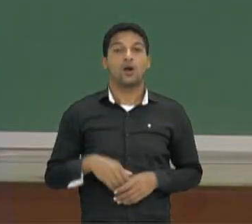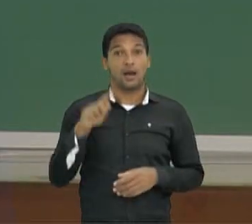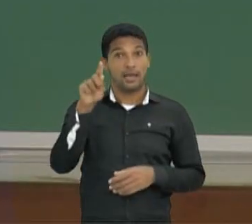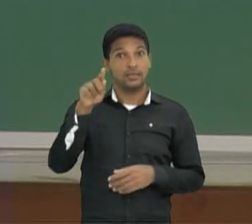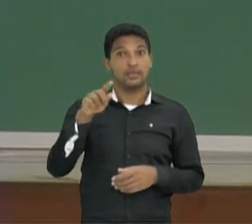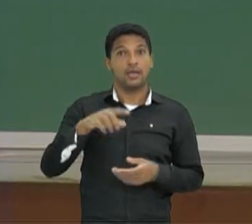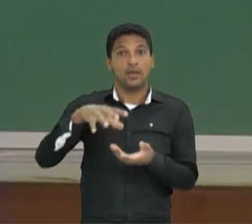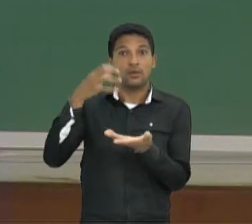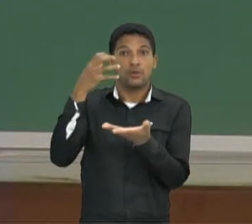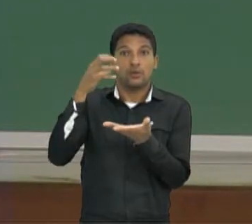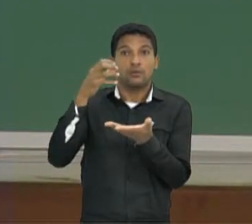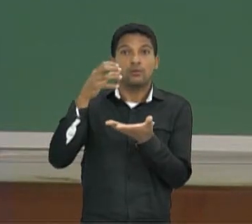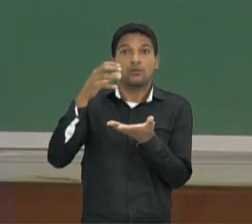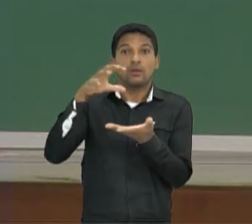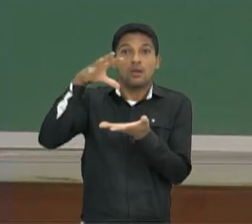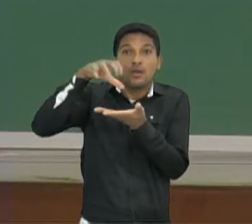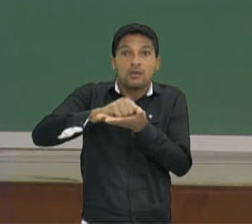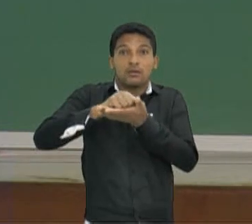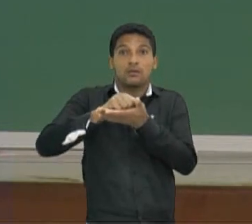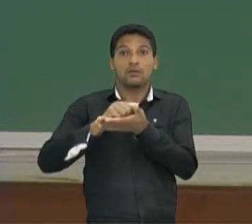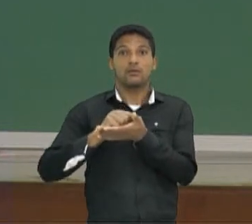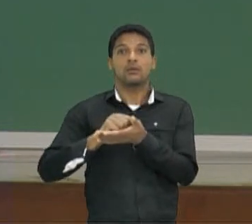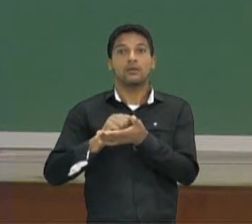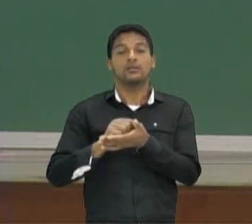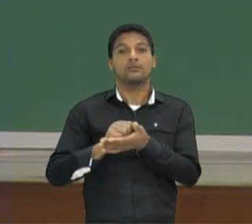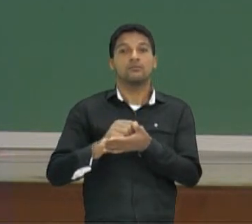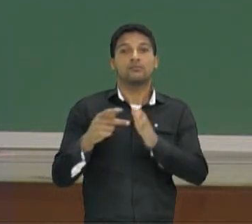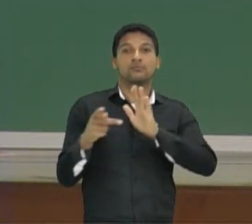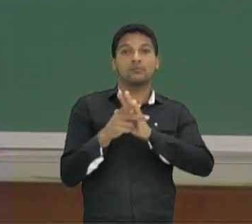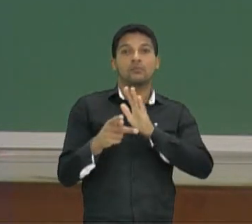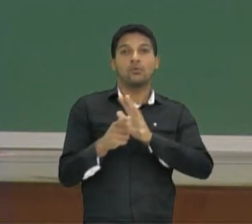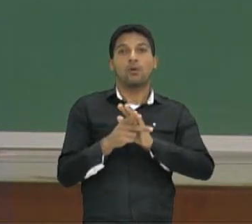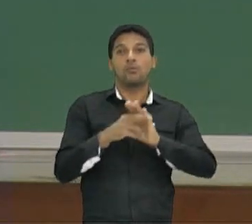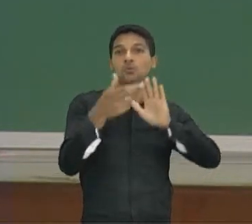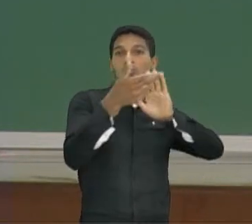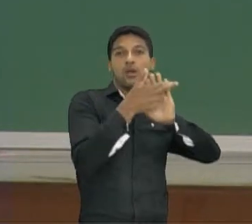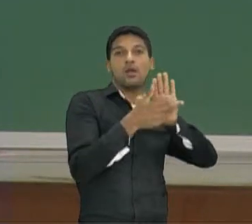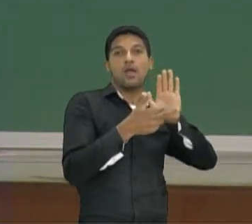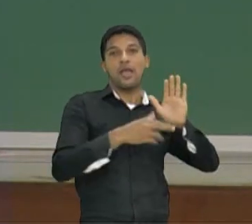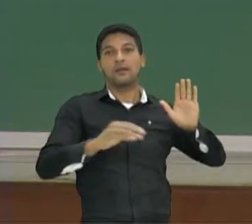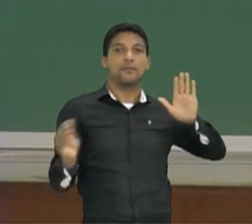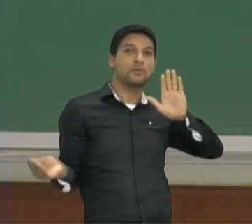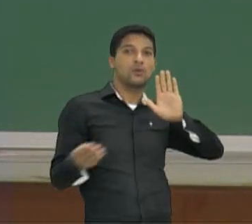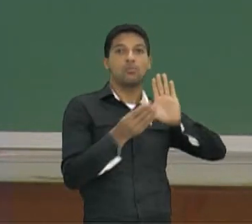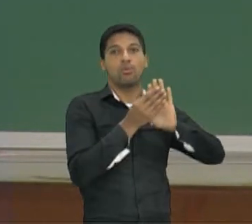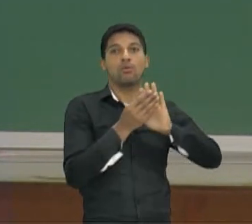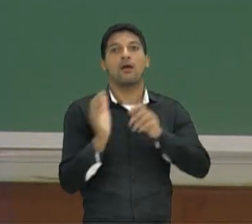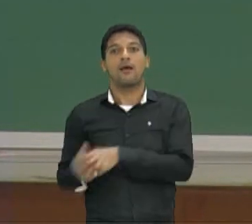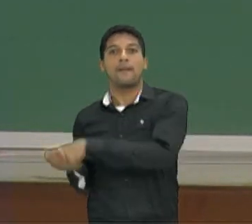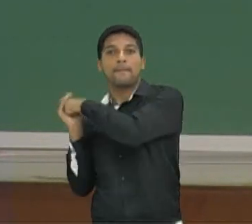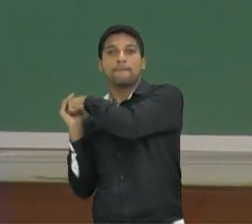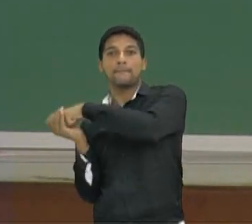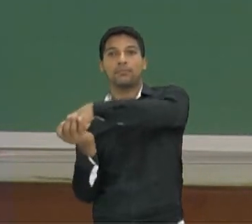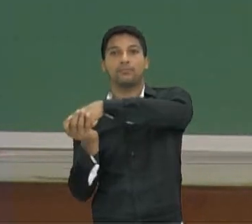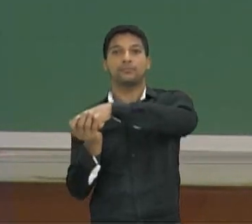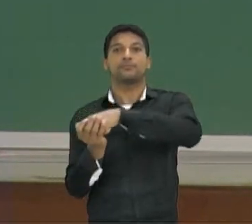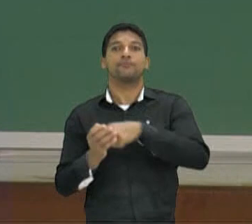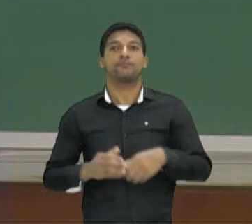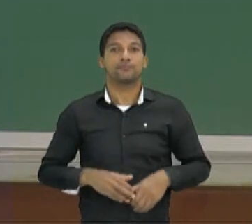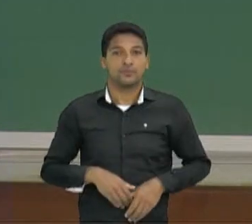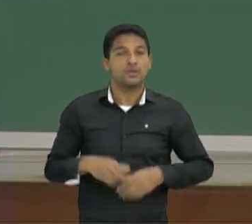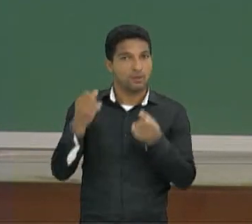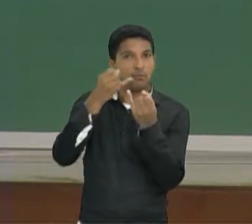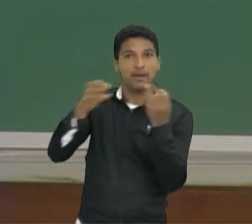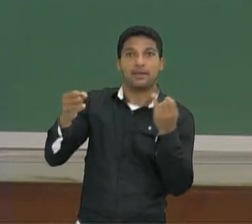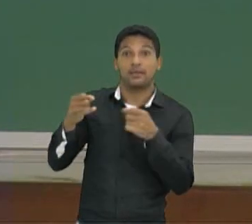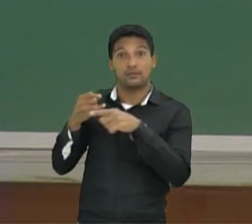houve a prática, ali século XVIII, século XIX, né? Houve a prática de uma modalidade parecida com a que veio da Inglaterra, né? E